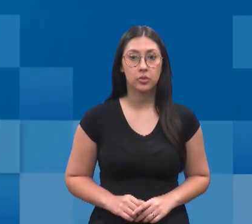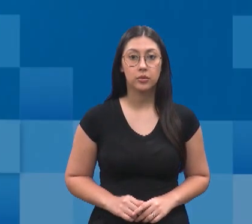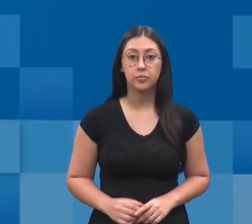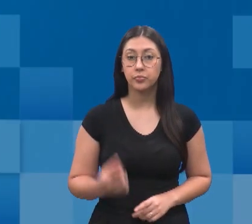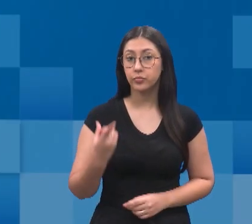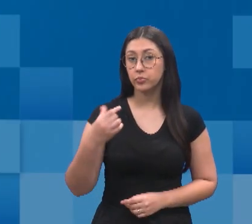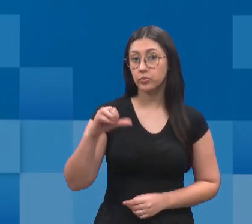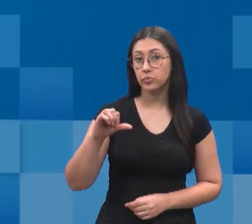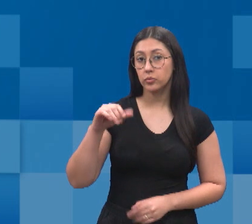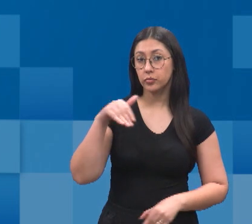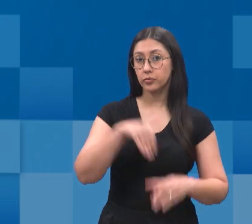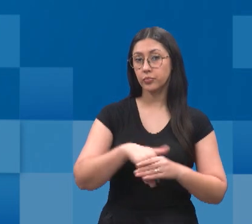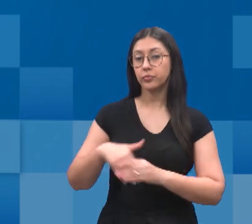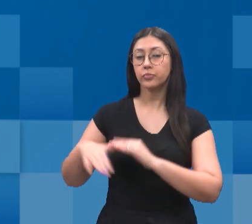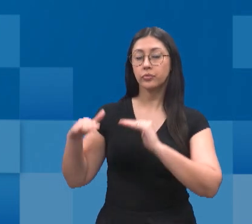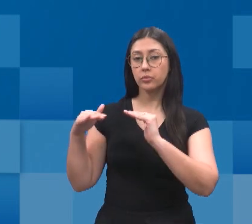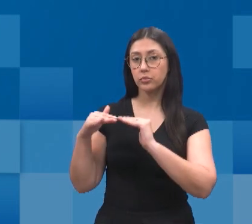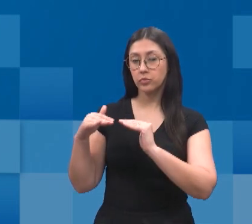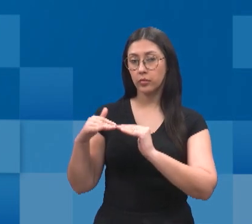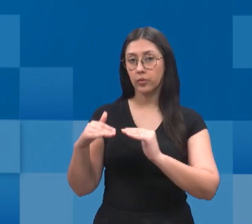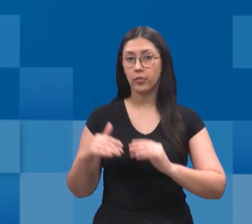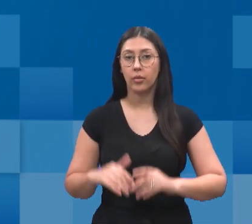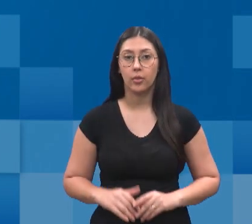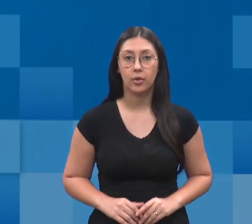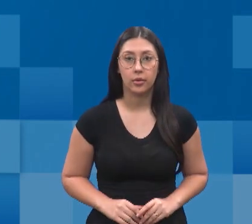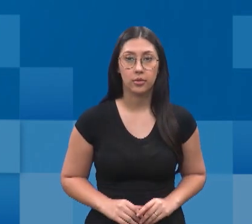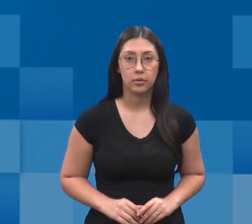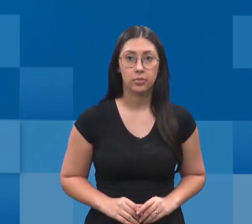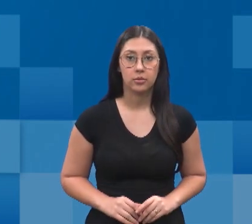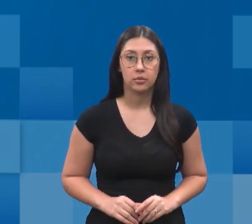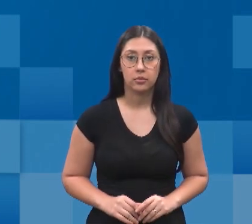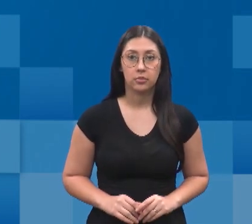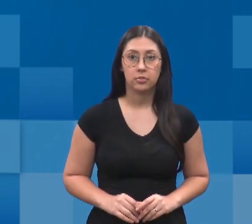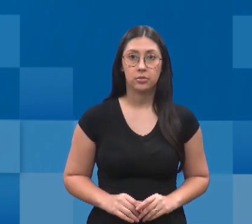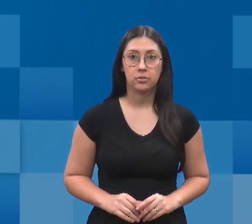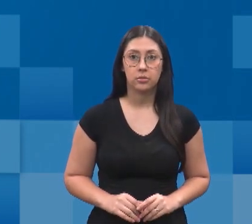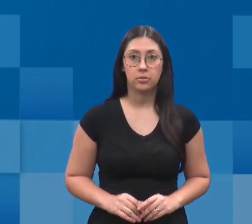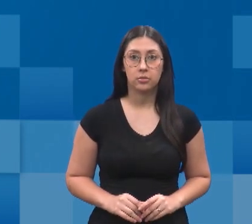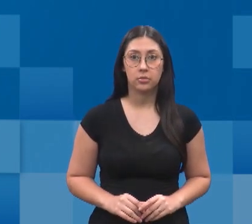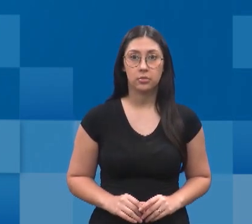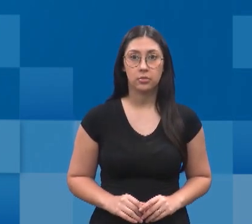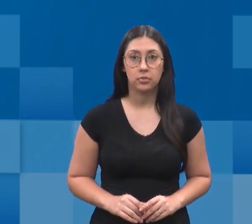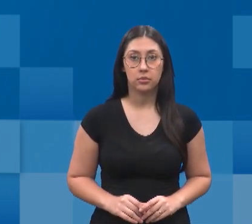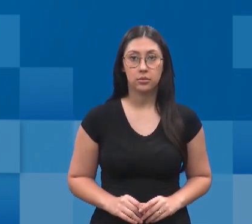Dezenove votos favoráveis. Ativa.